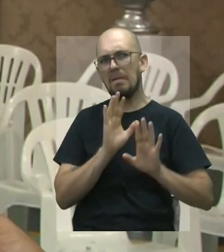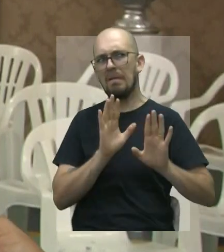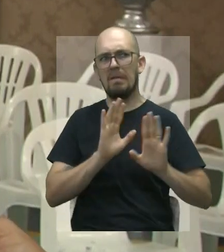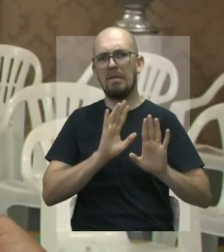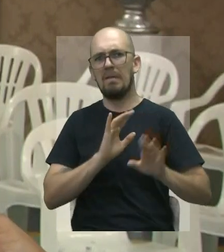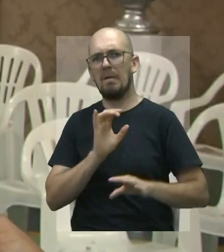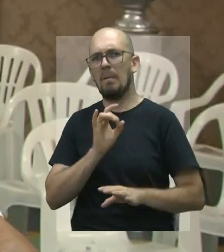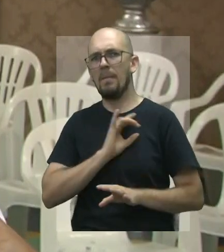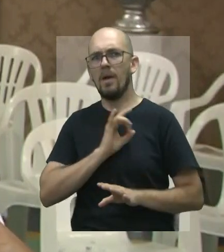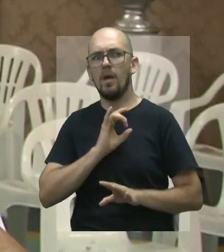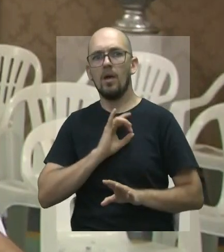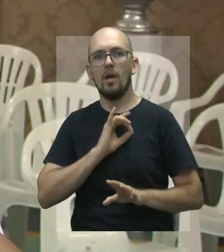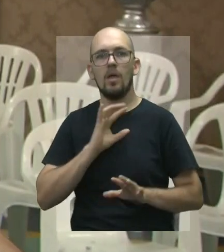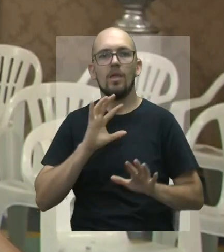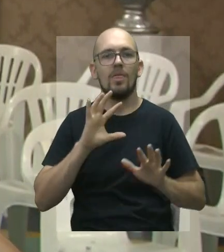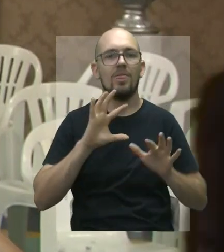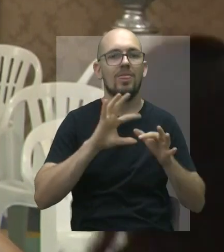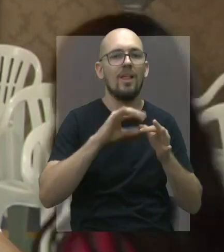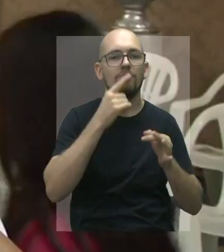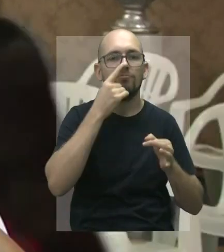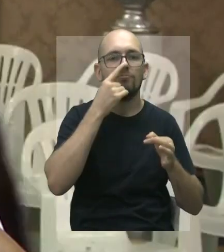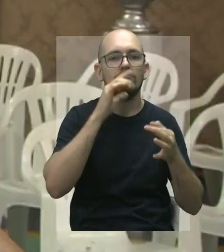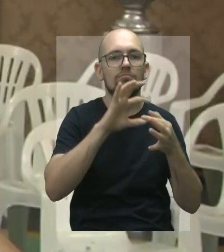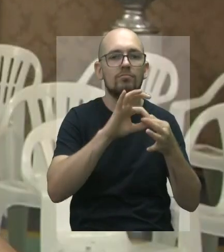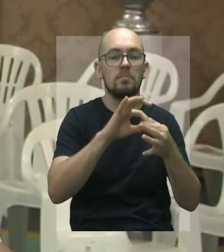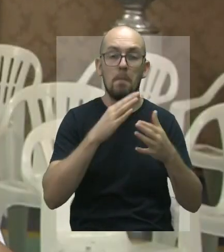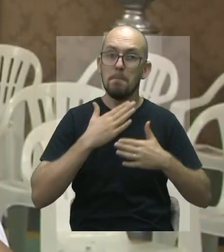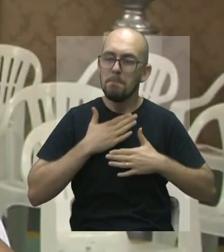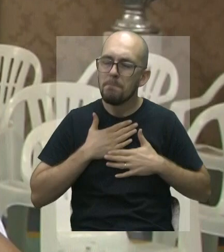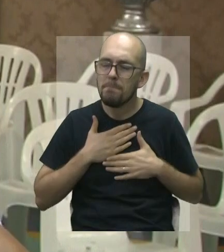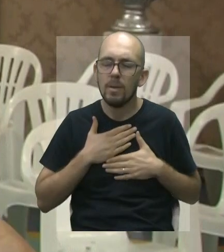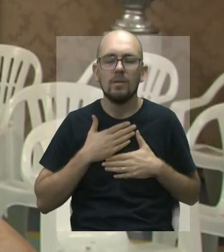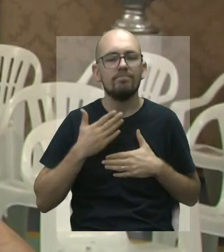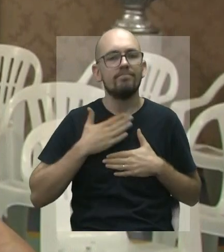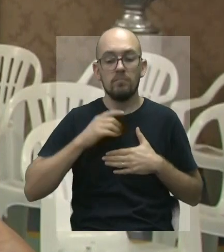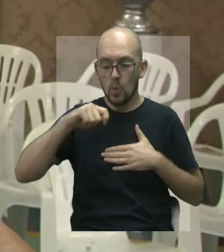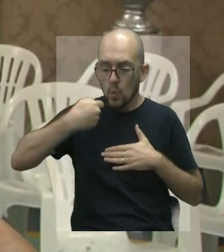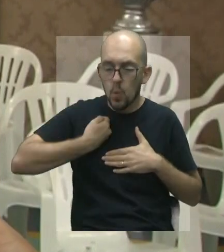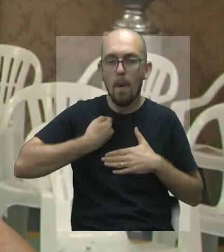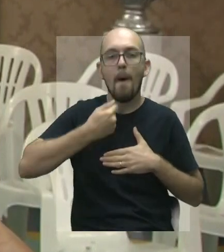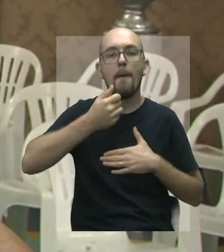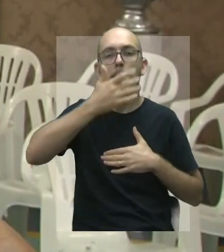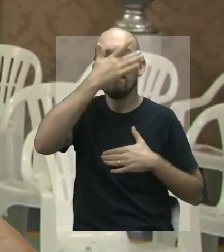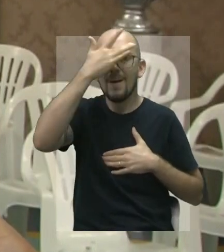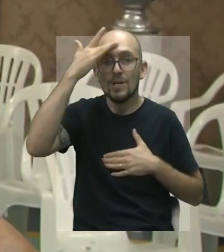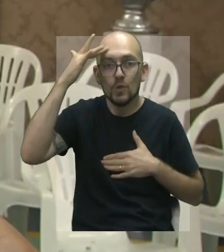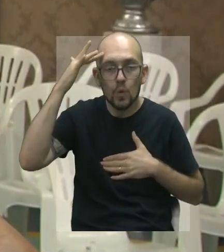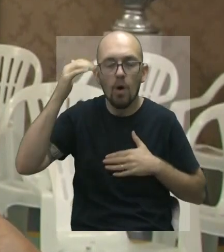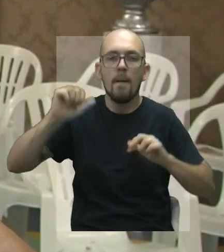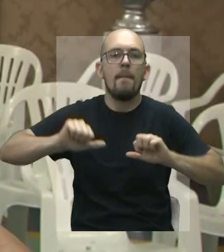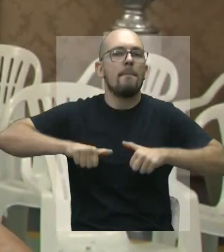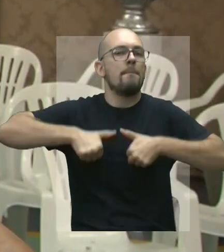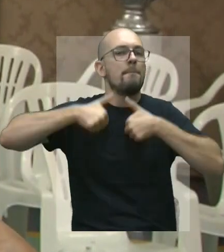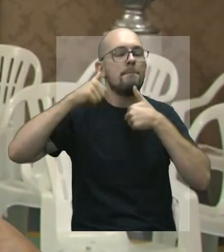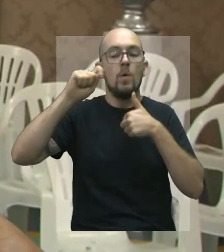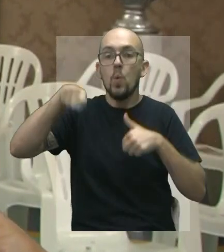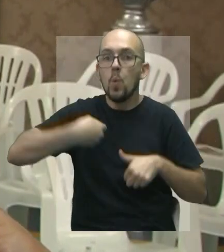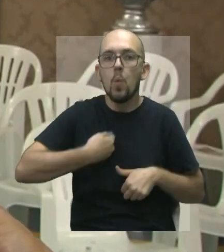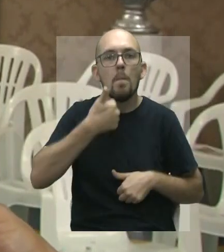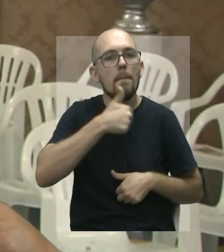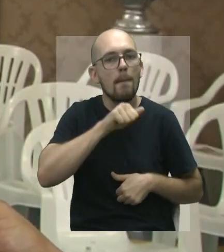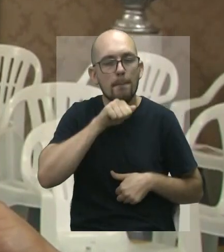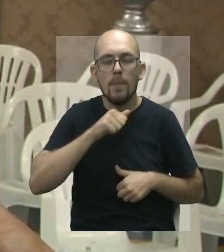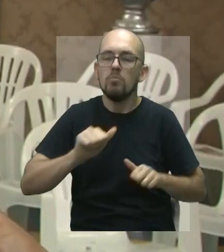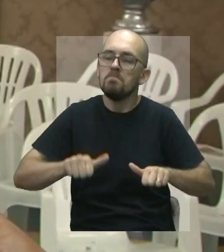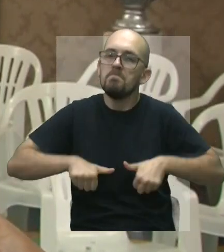um programa maravilhoso que melhorou eu como pessoa, como mãe, como esposa. Consegui ver como